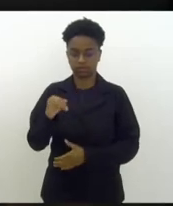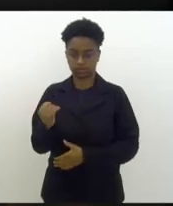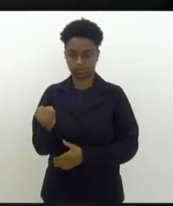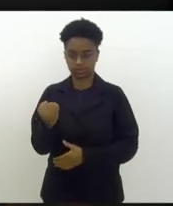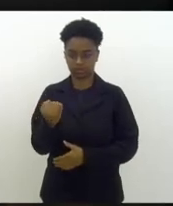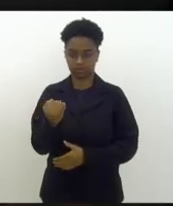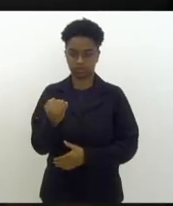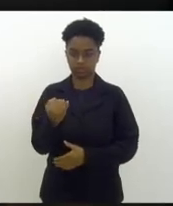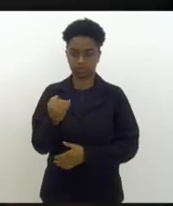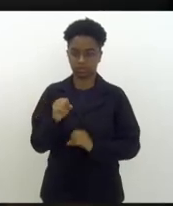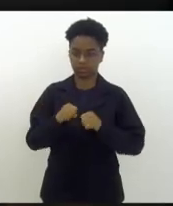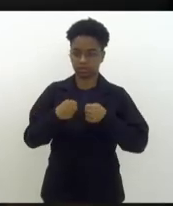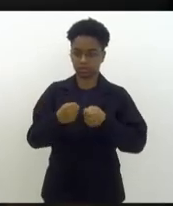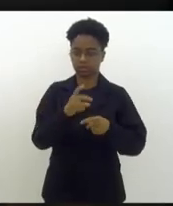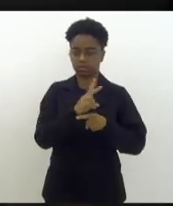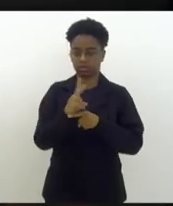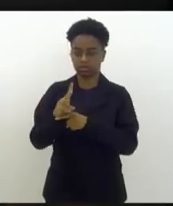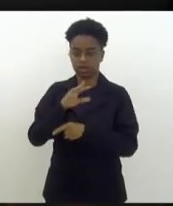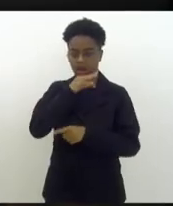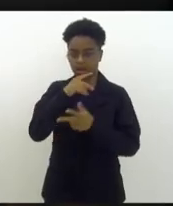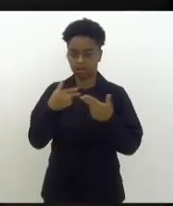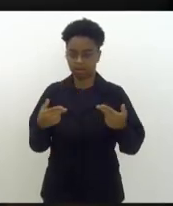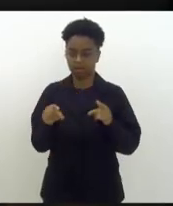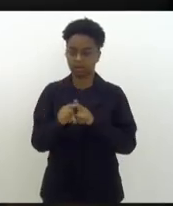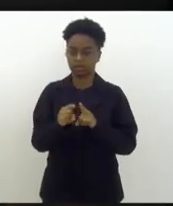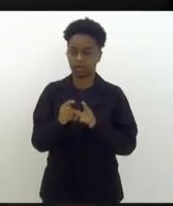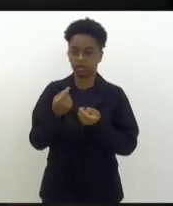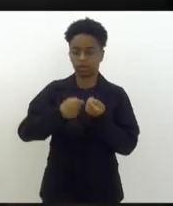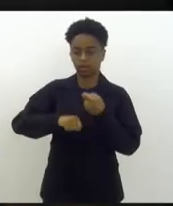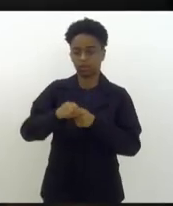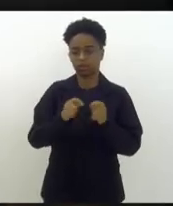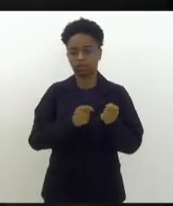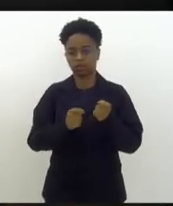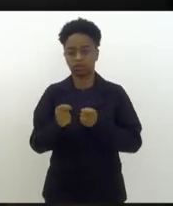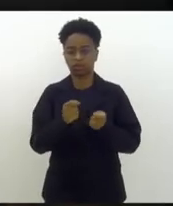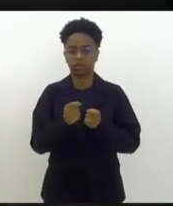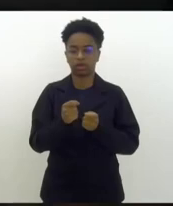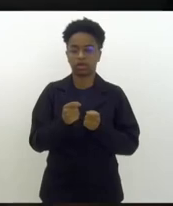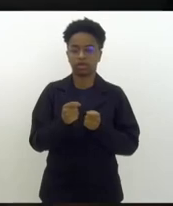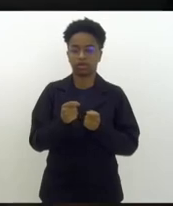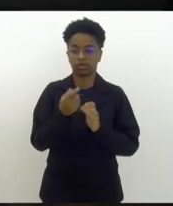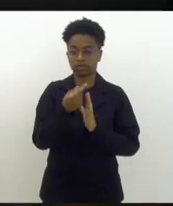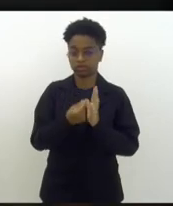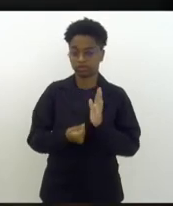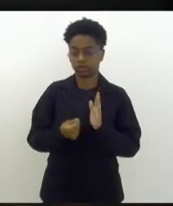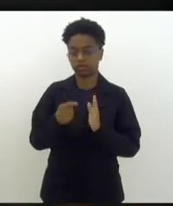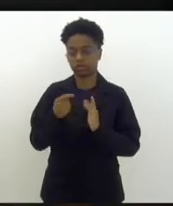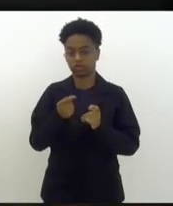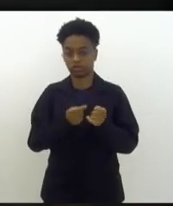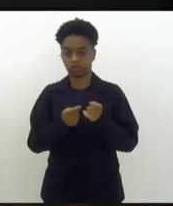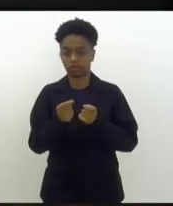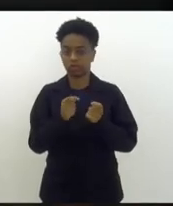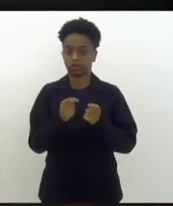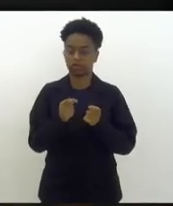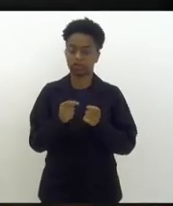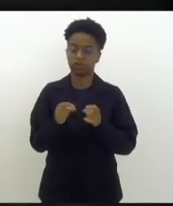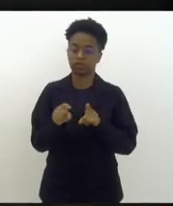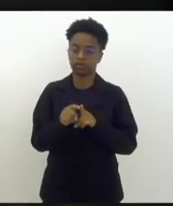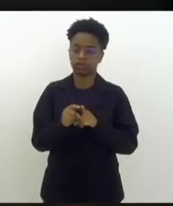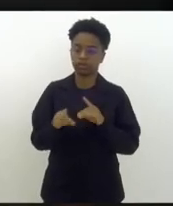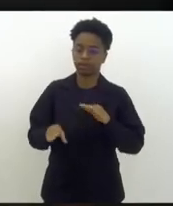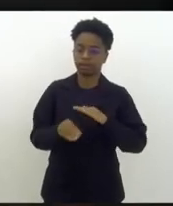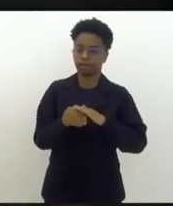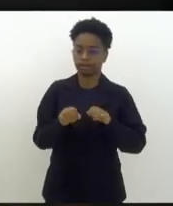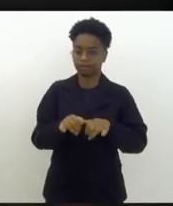de defesa e proteção dos animais e economia dos comércio de orçamento Finanças fiscalização financeira e controle as